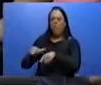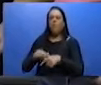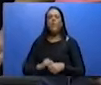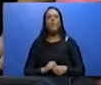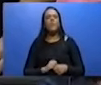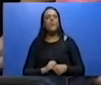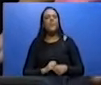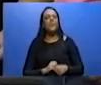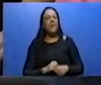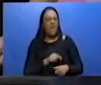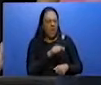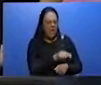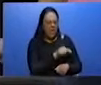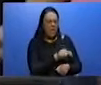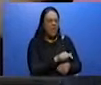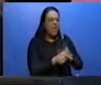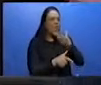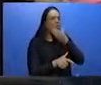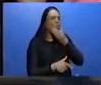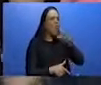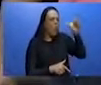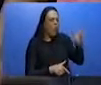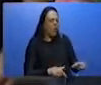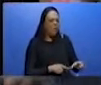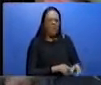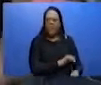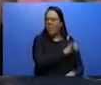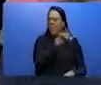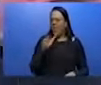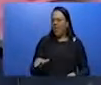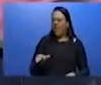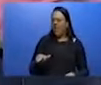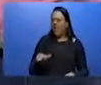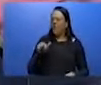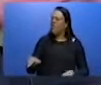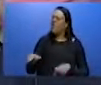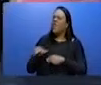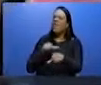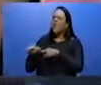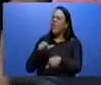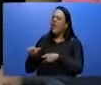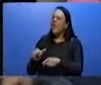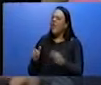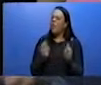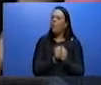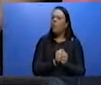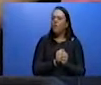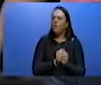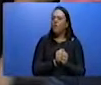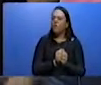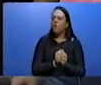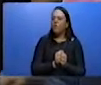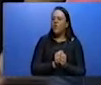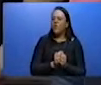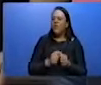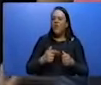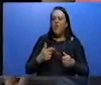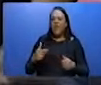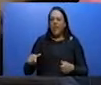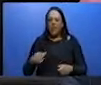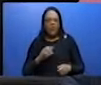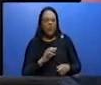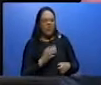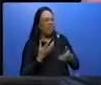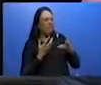Eles chegavam nos índios, pessoal, e falavam, ó, vocês vão trabalhar comigo agora e... Ah, mas eu não quero mais bugiganga, não.